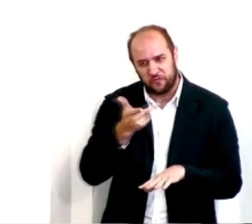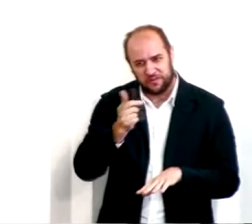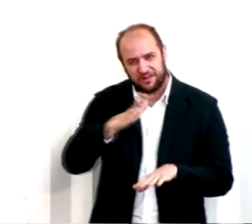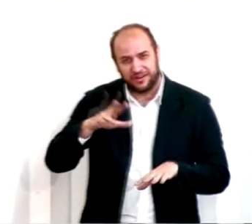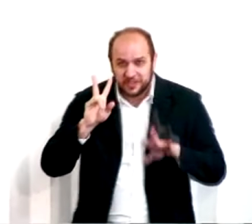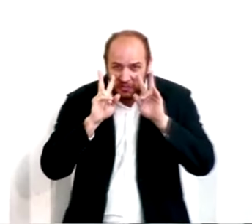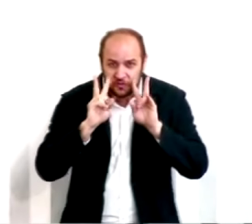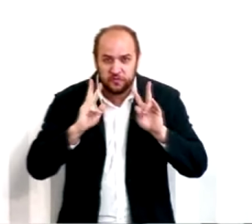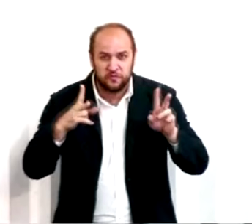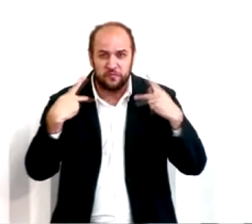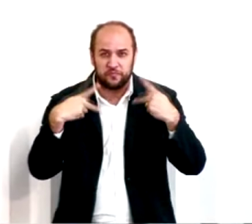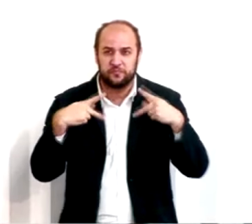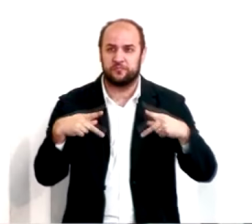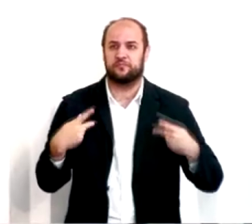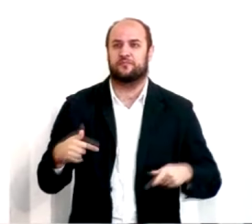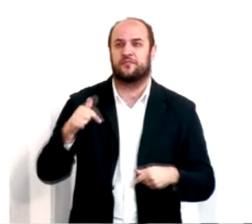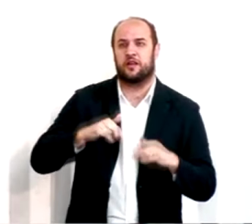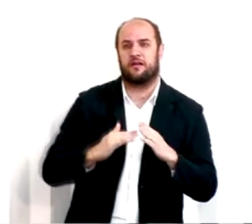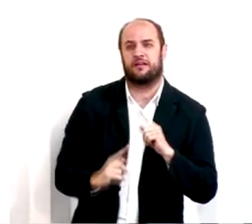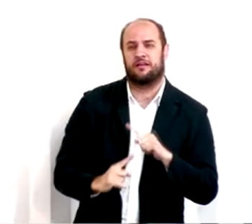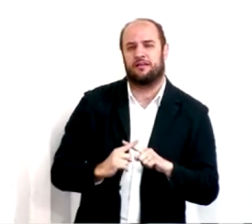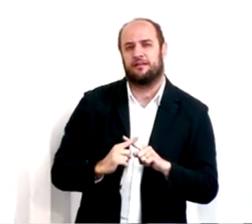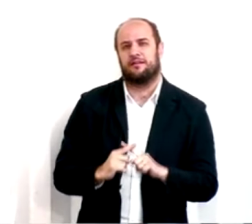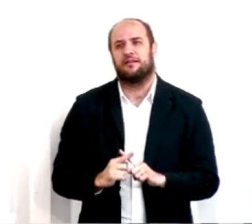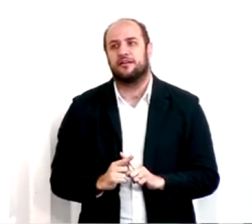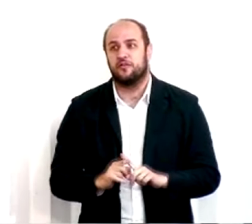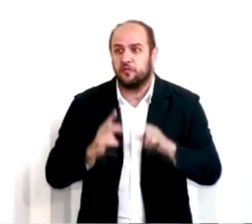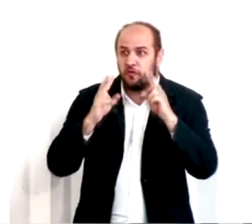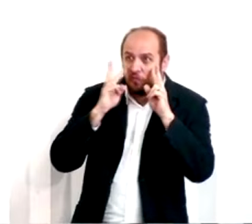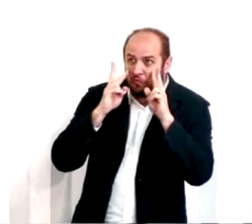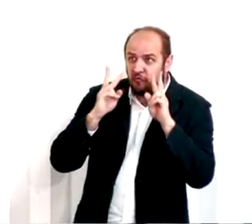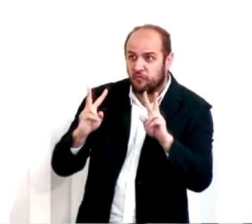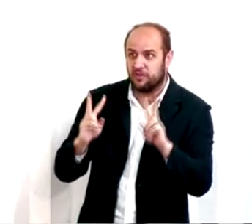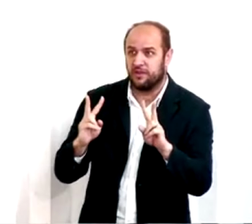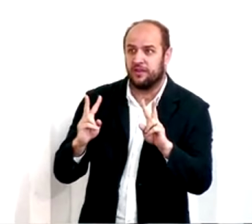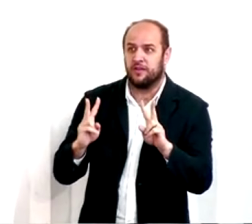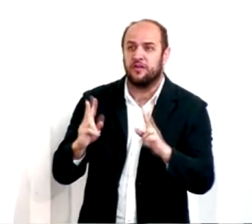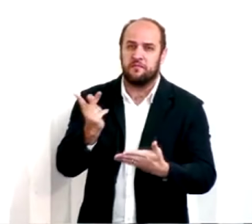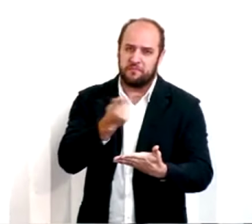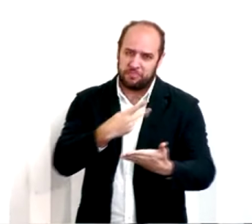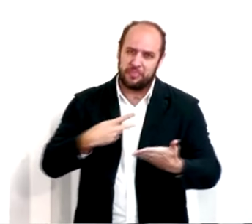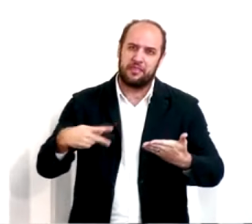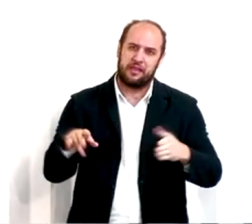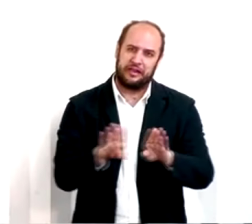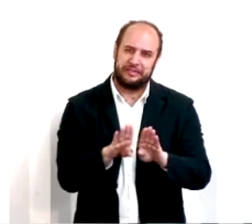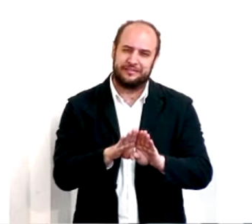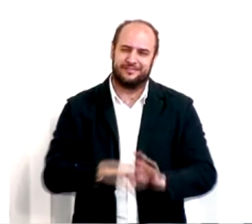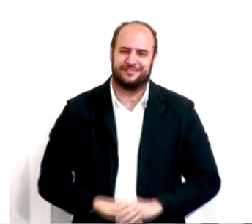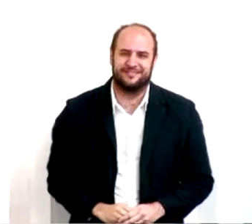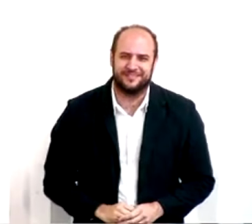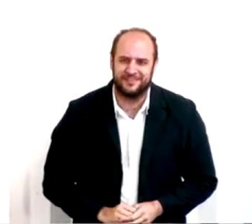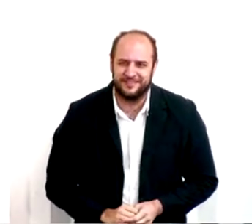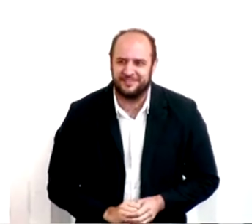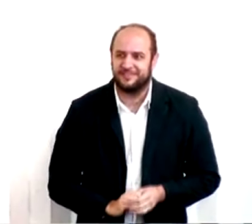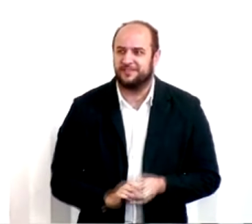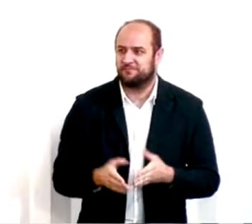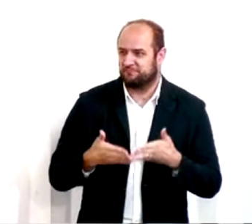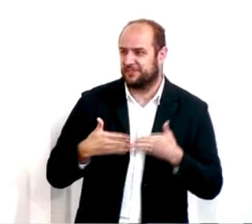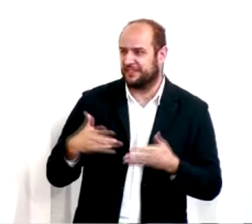acompanham a pregação da palavra de Deus aqui na nossa igreja ouvindo e ilustrando desenhando Então